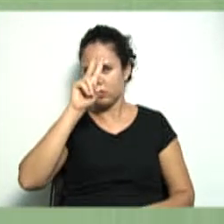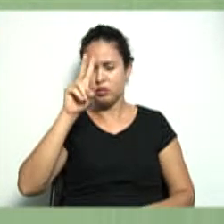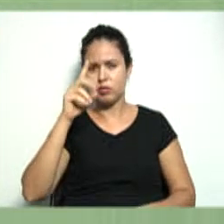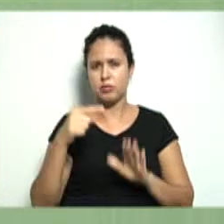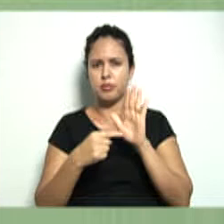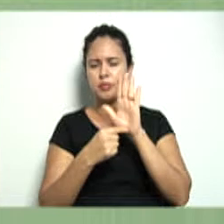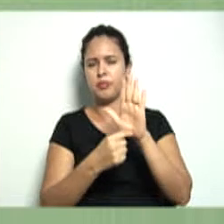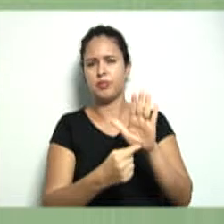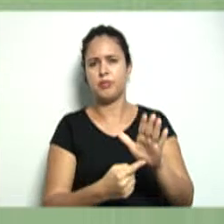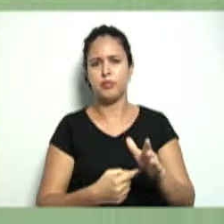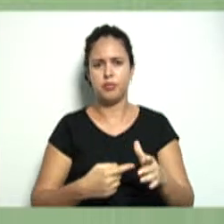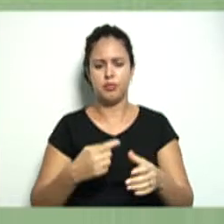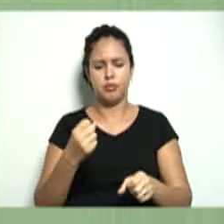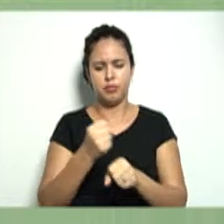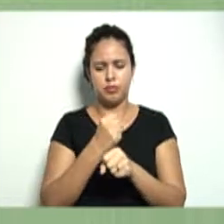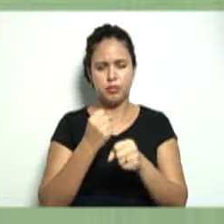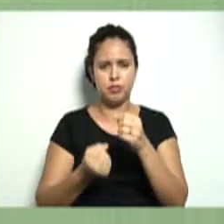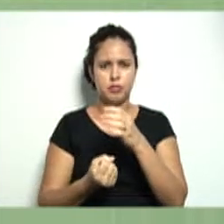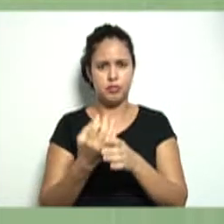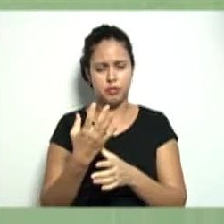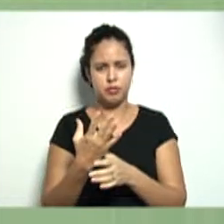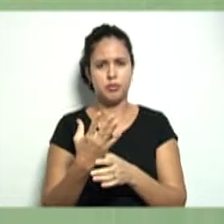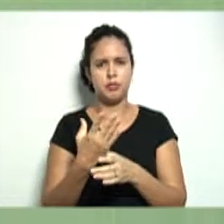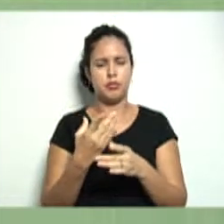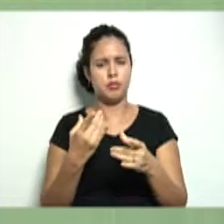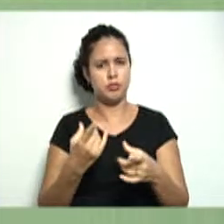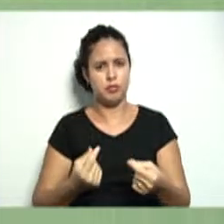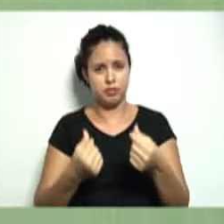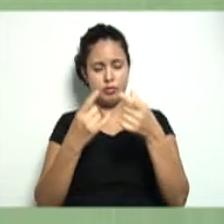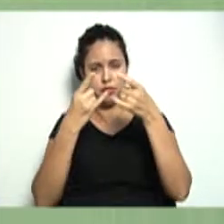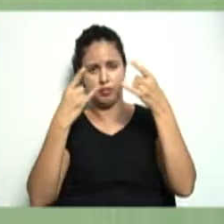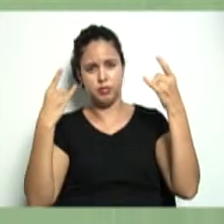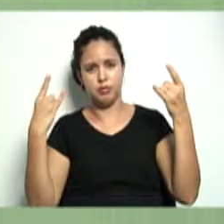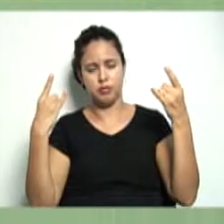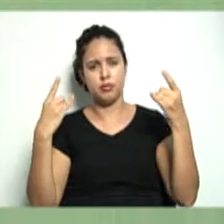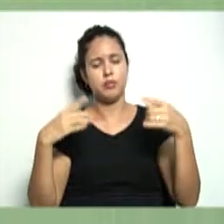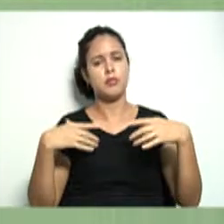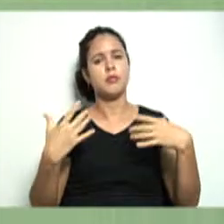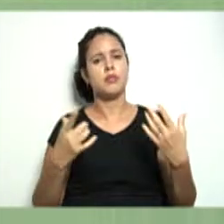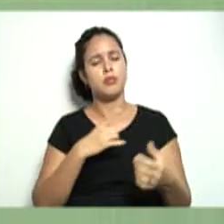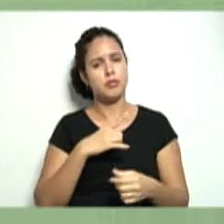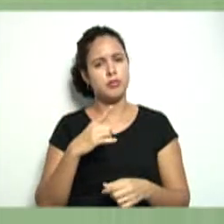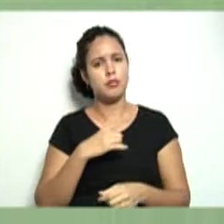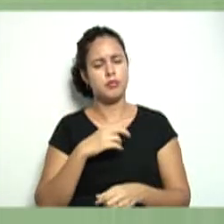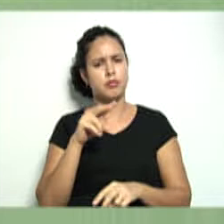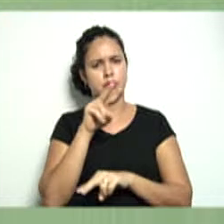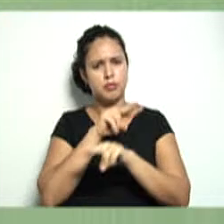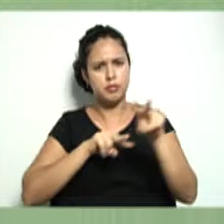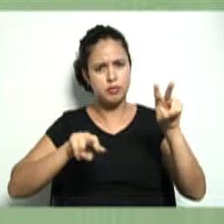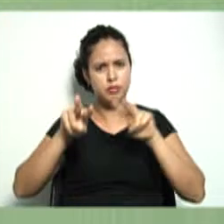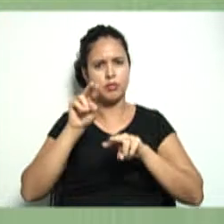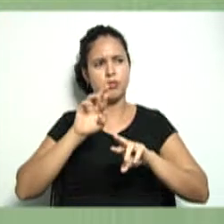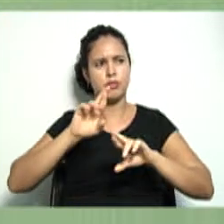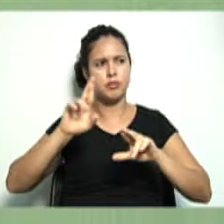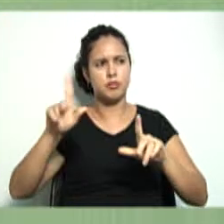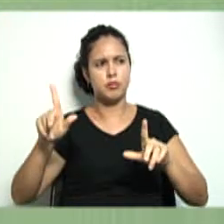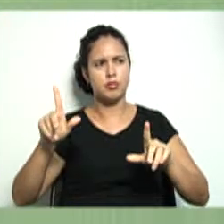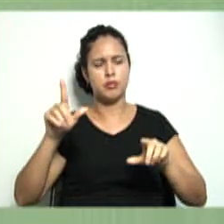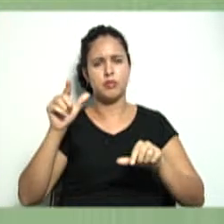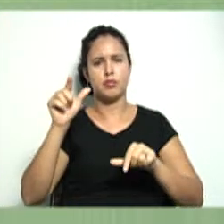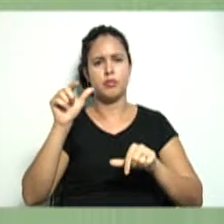capitalista houve uma visão diferente e que o trabalho passou a